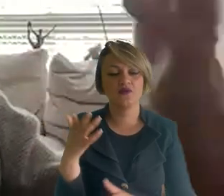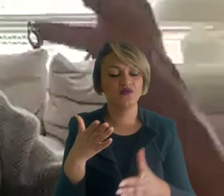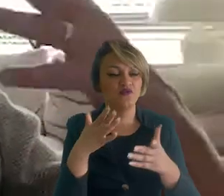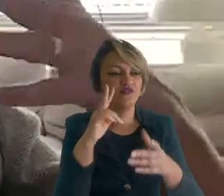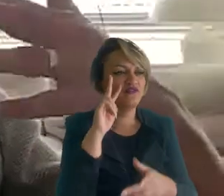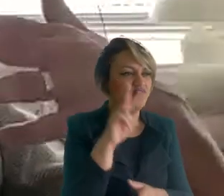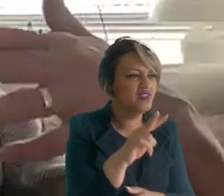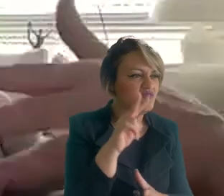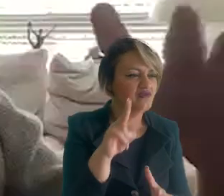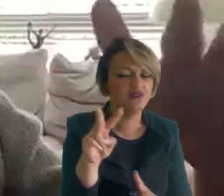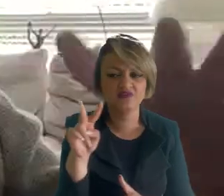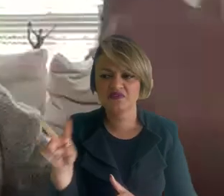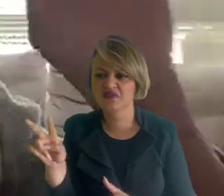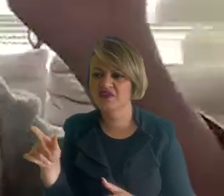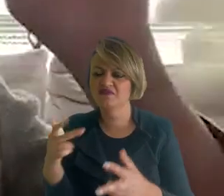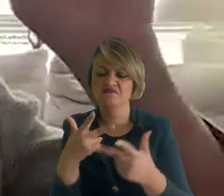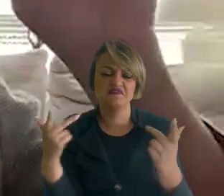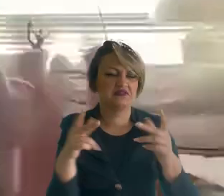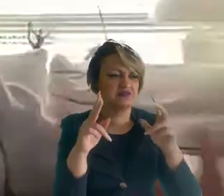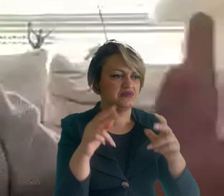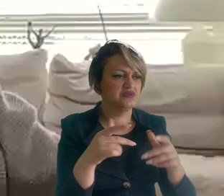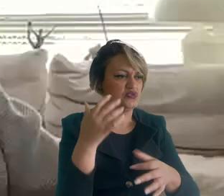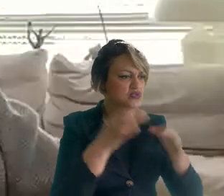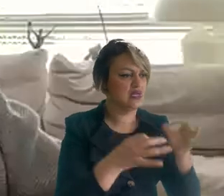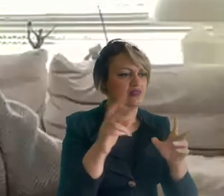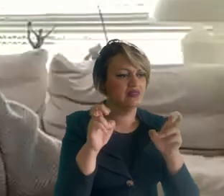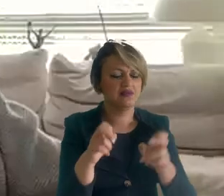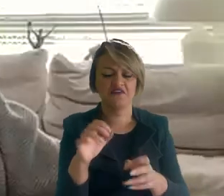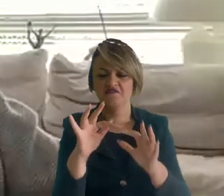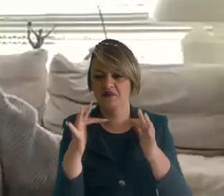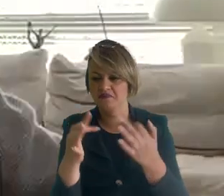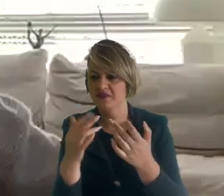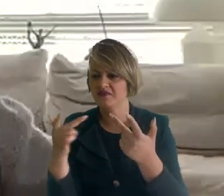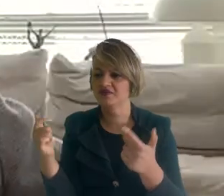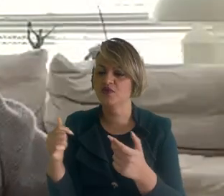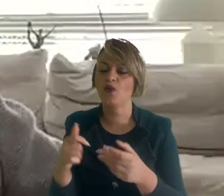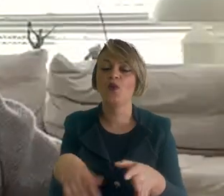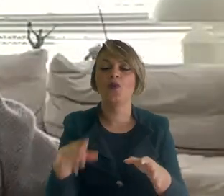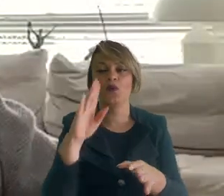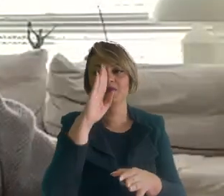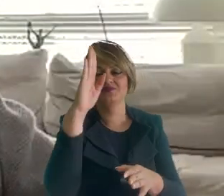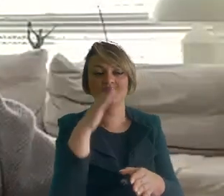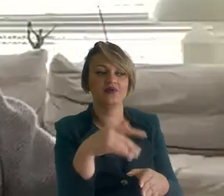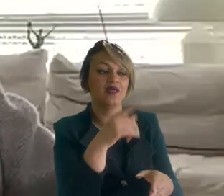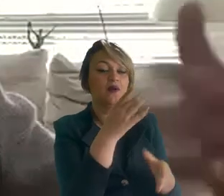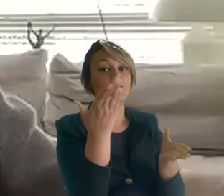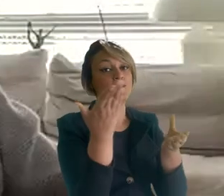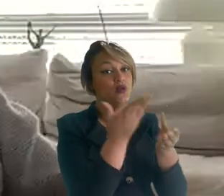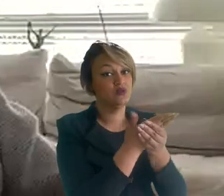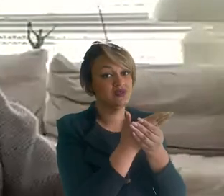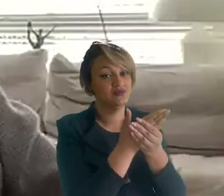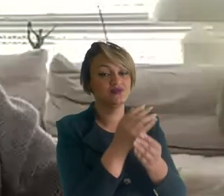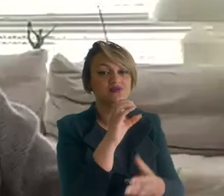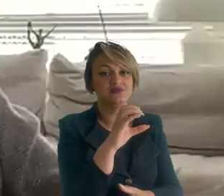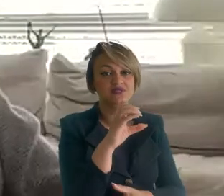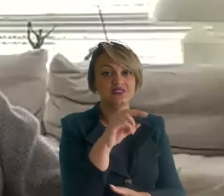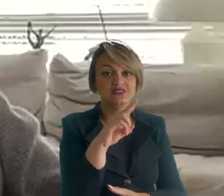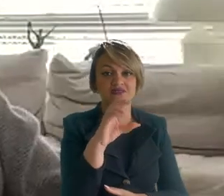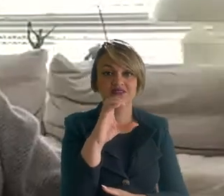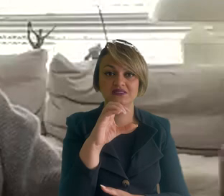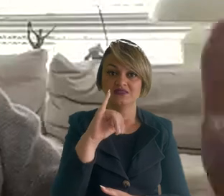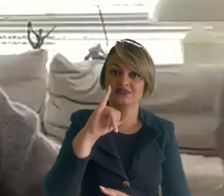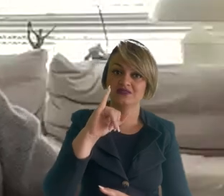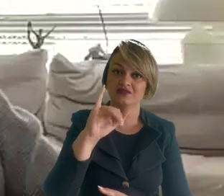usucapião de família e que a regra era o processo civil ninguém falava do Código Civil esqueceram que